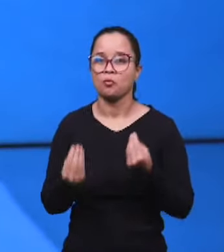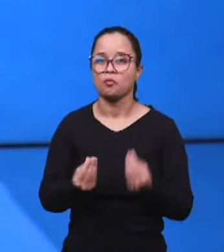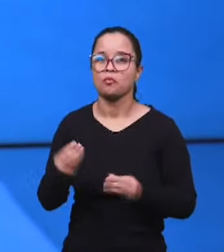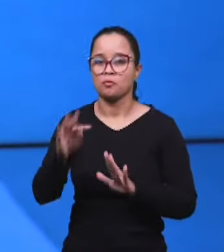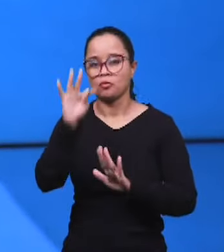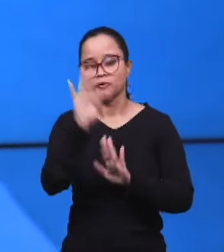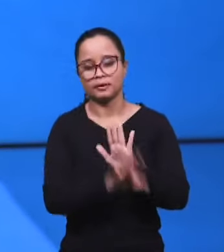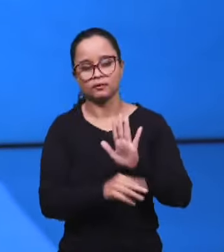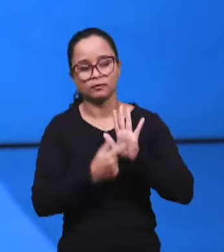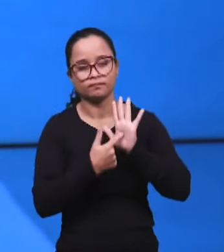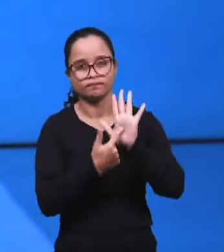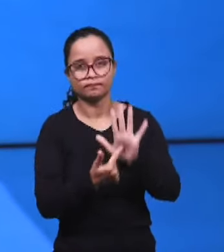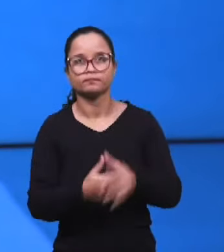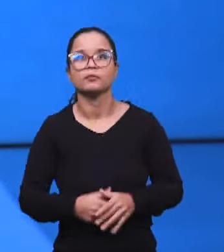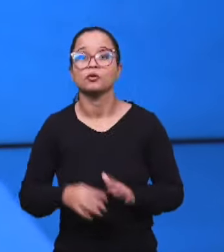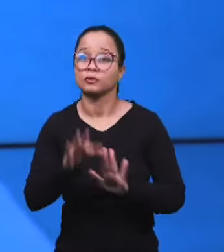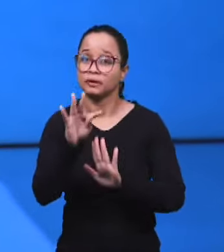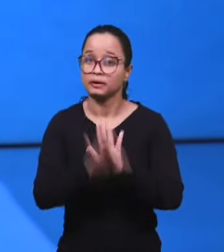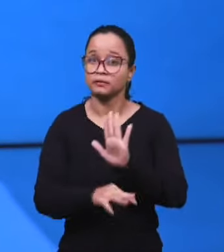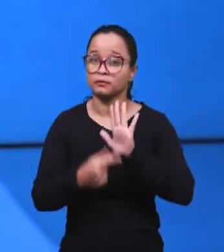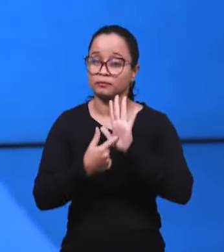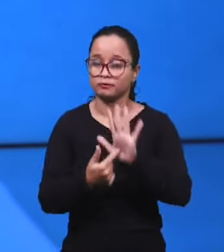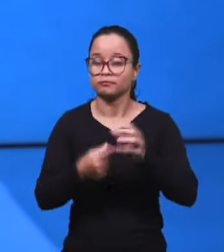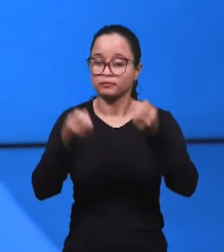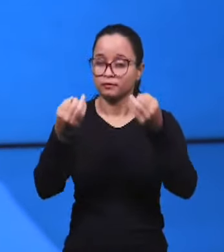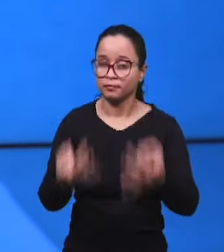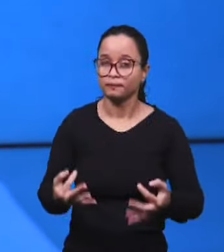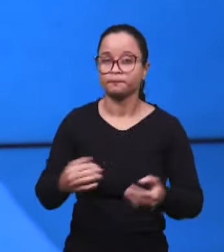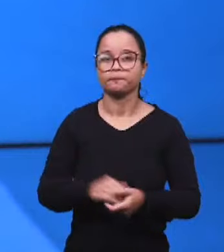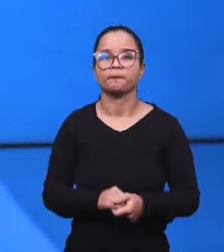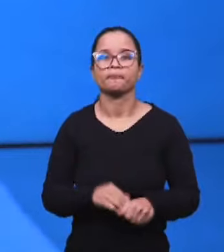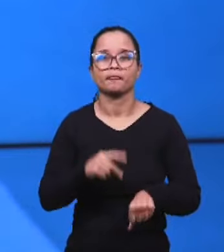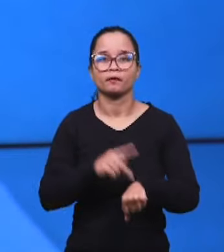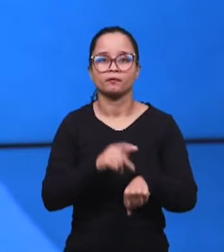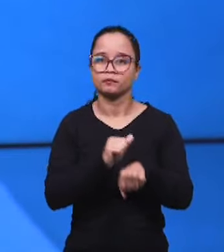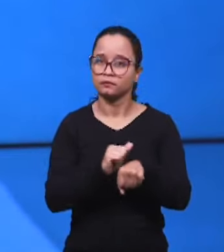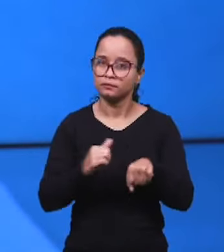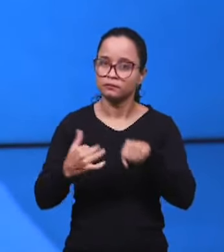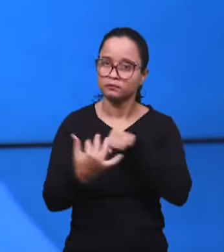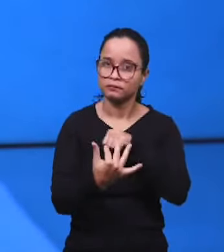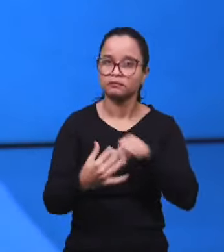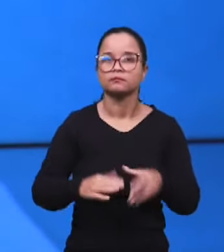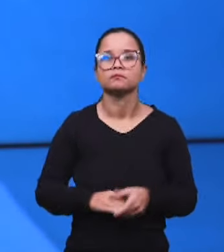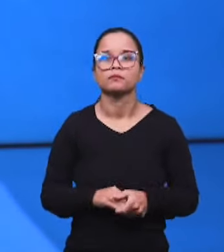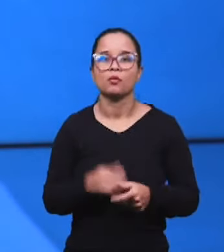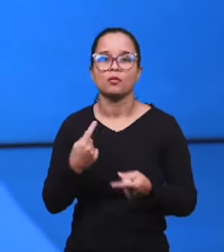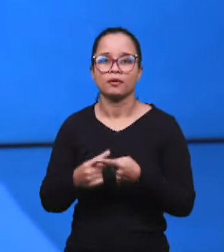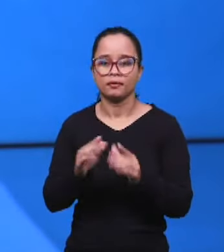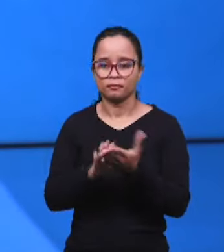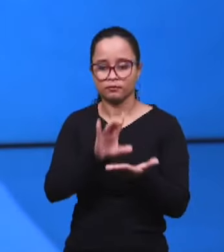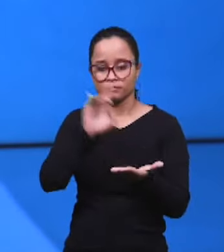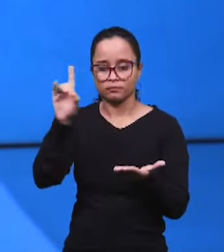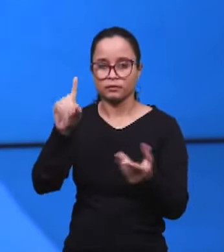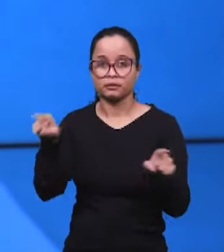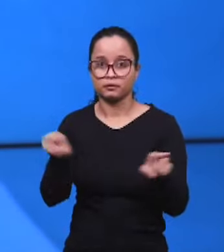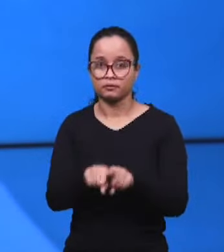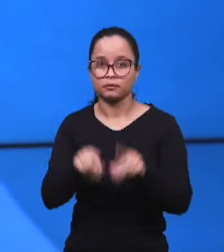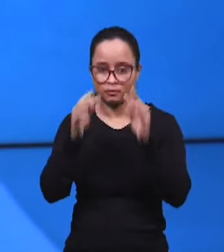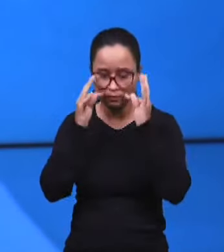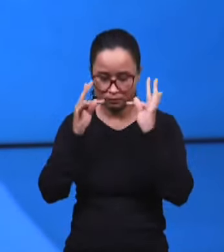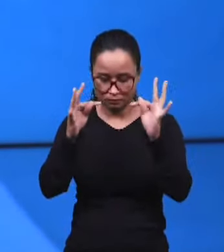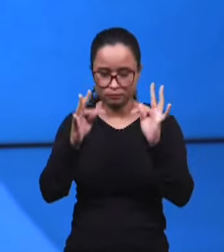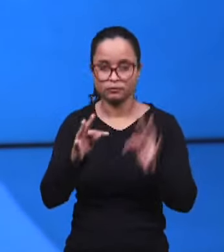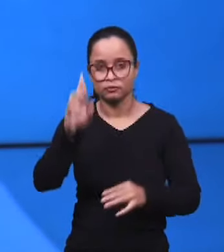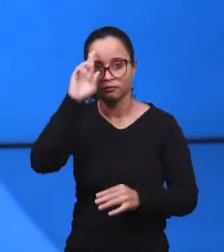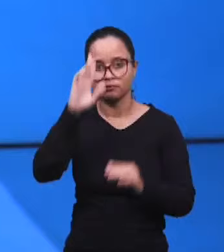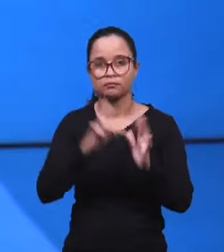no texto, né? O próprio texto fala sobre isso, né? Ele estava na ilha chamada Patmos por causa da palavra de Deus e pelo testemunho